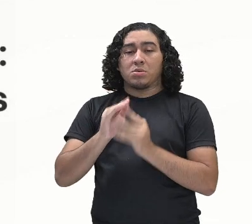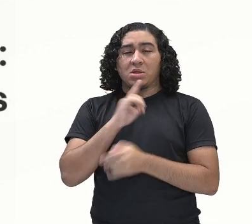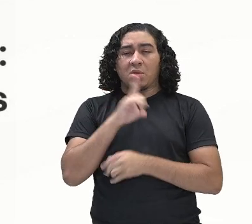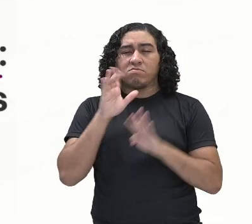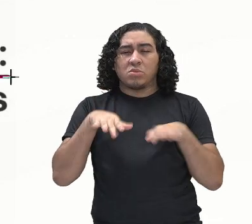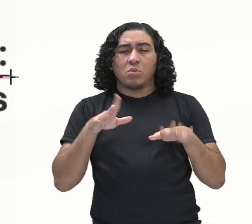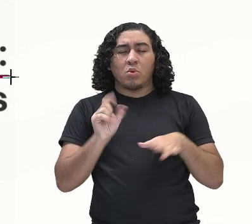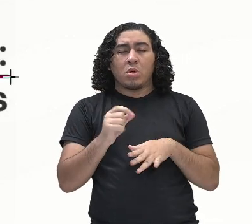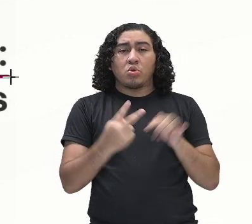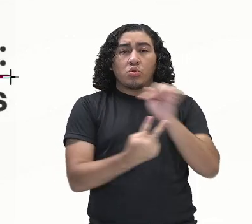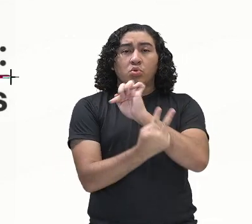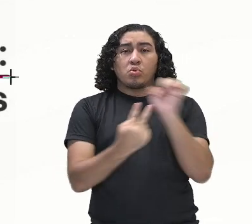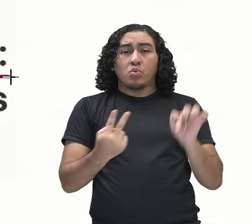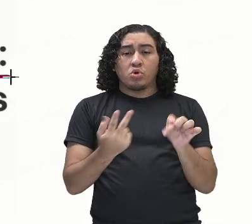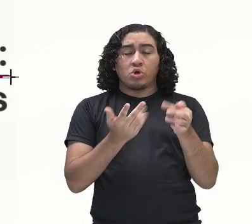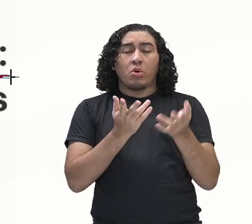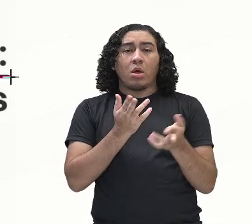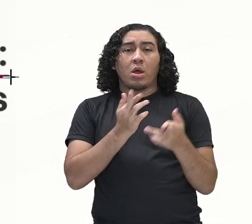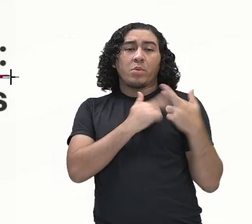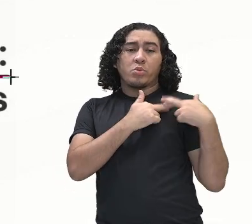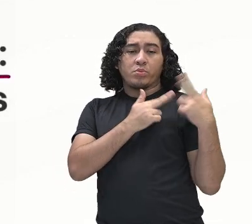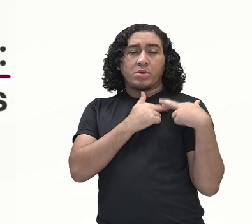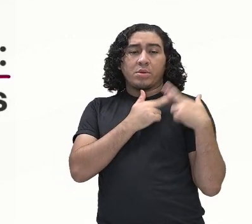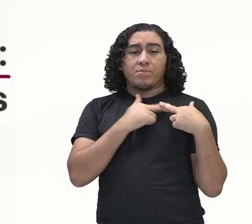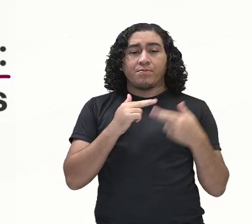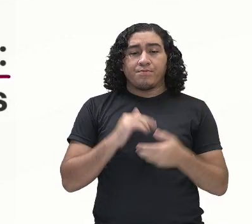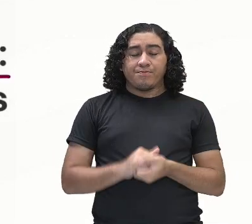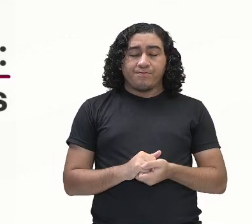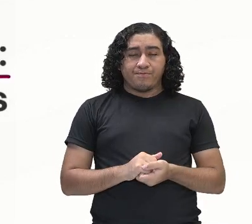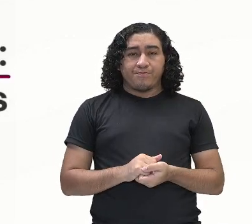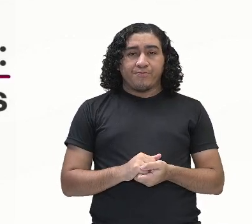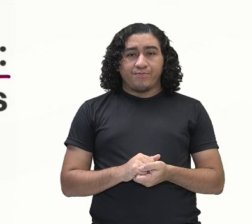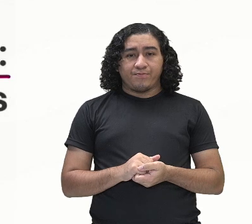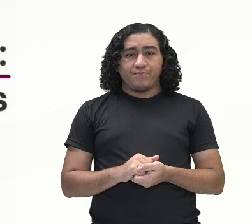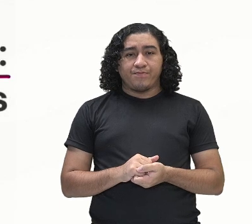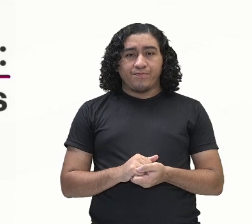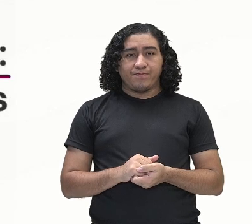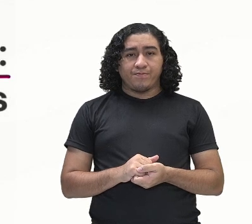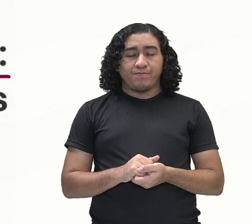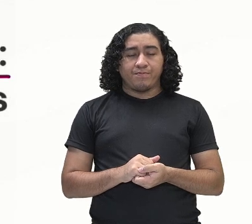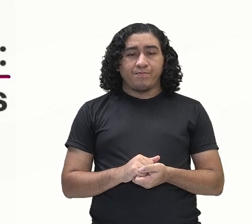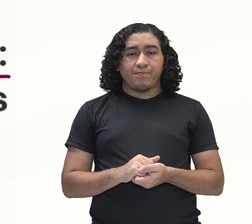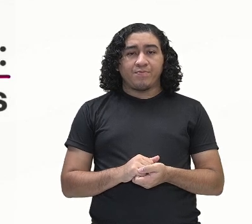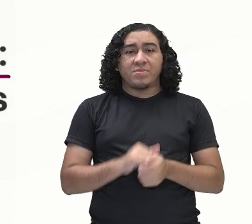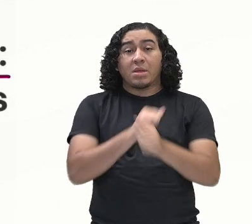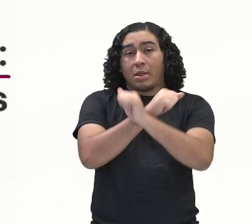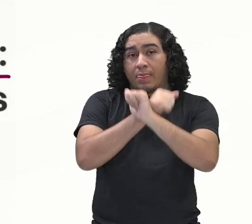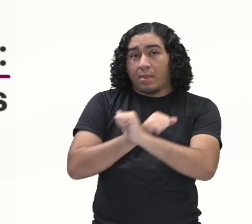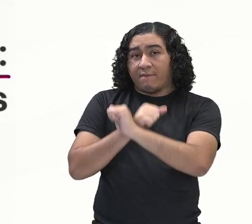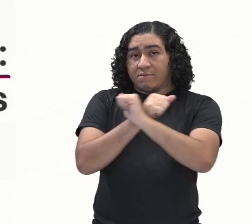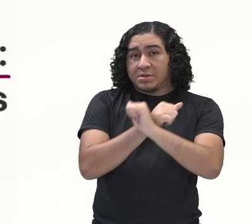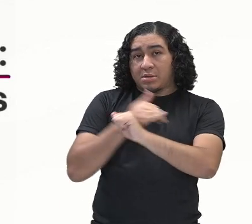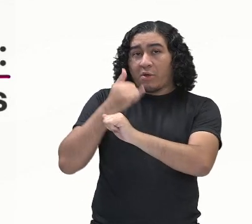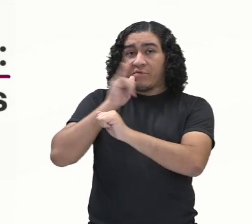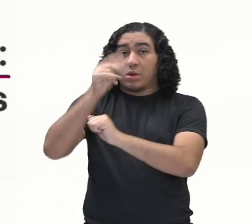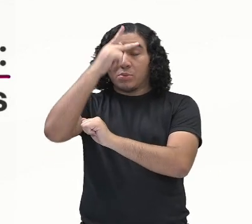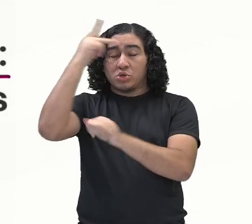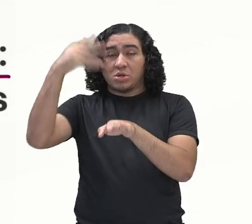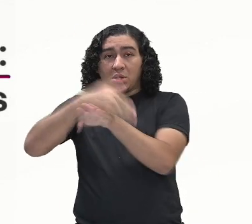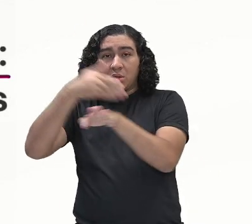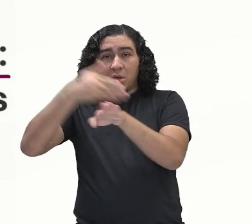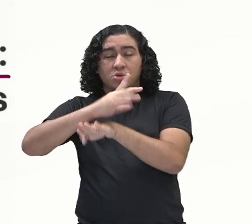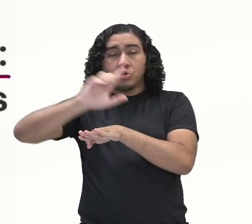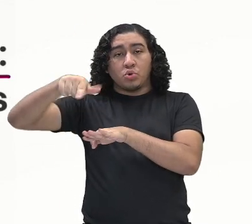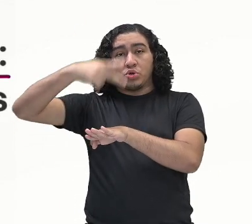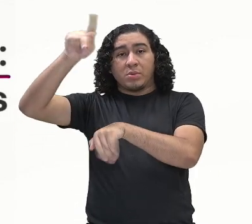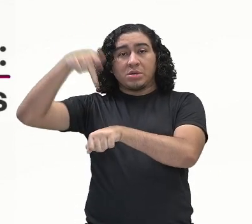2 funções, né? Uma dupla função. Aqui a gente tem a função de defesa contra invasores